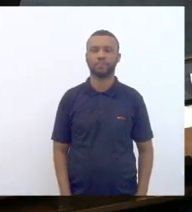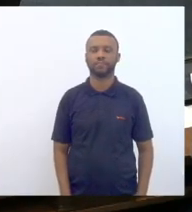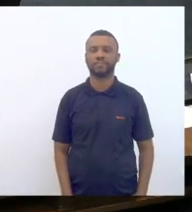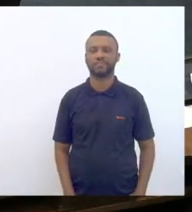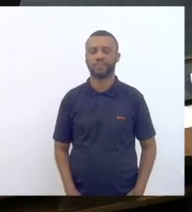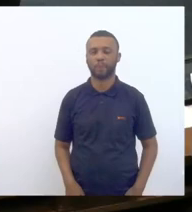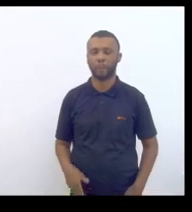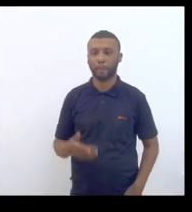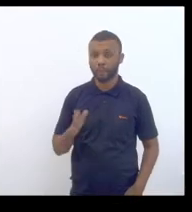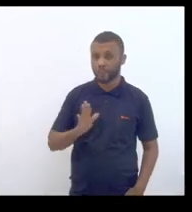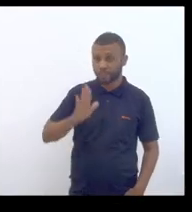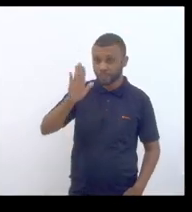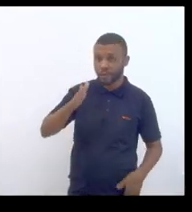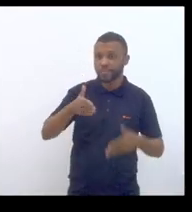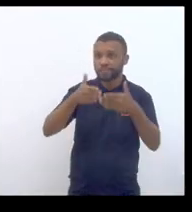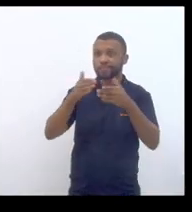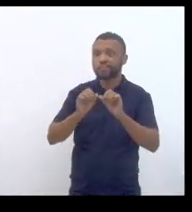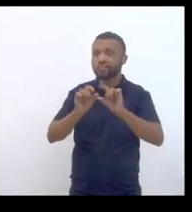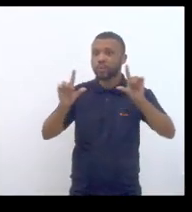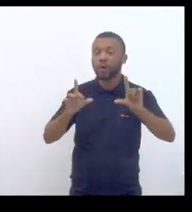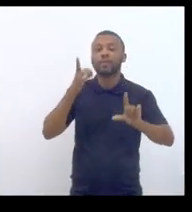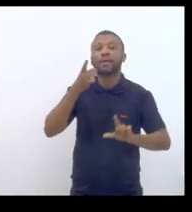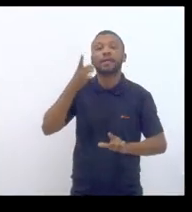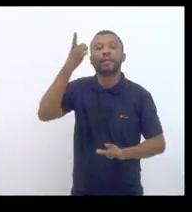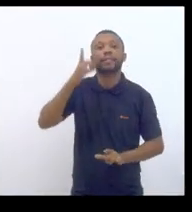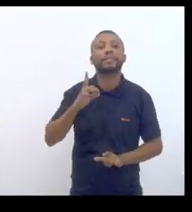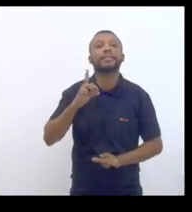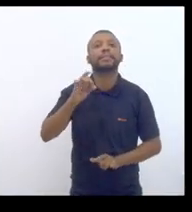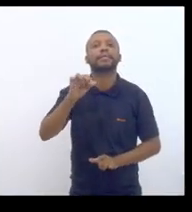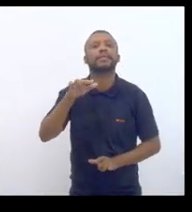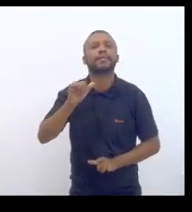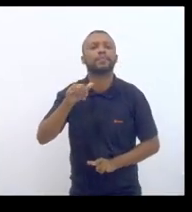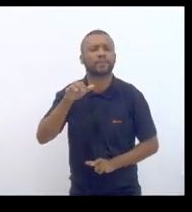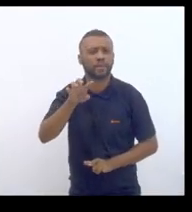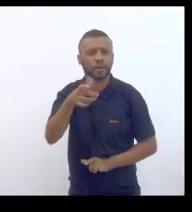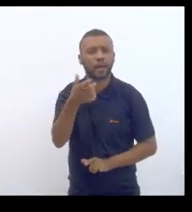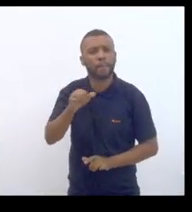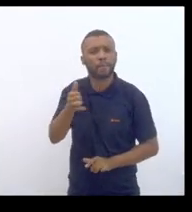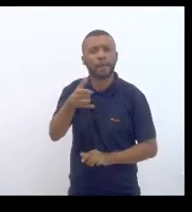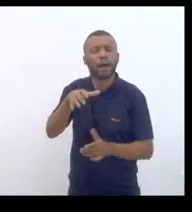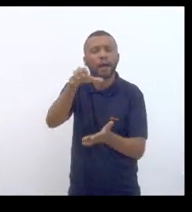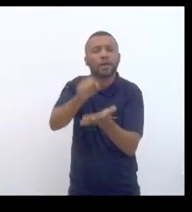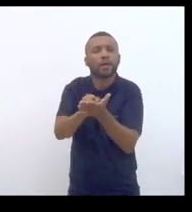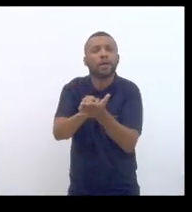1, 2, 3, 4, 5. Deputado Tutuca. 2, 3, 4. Aqui é a deputada Dani Monteiro. Eu queria registrar também meu